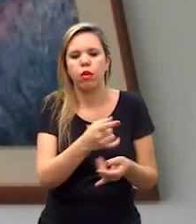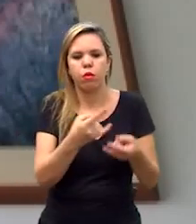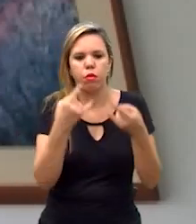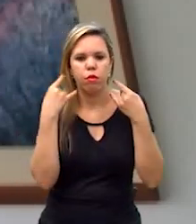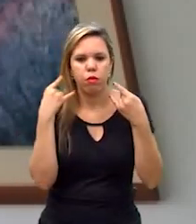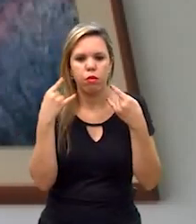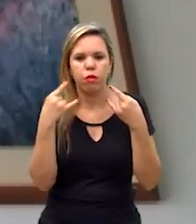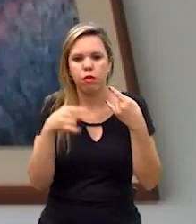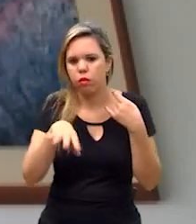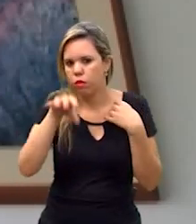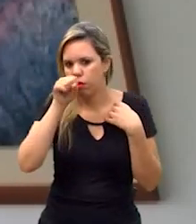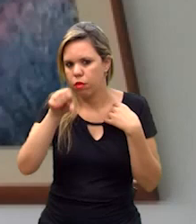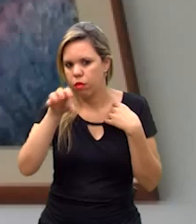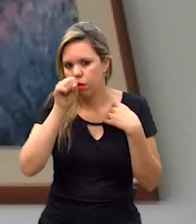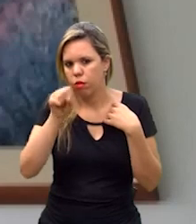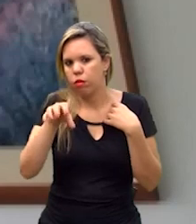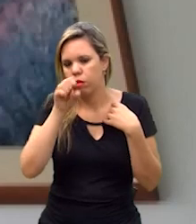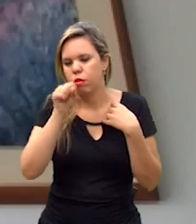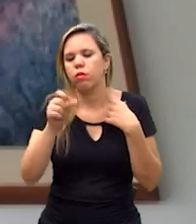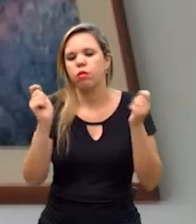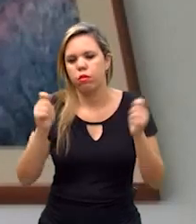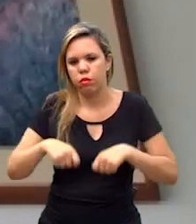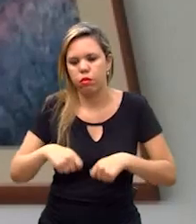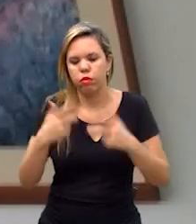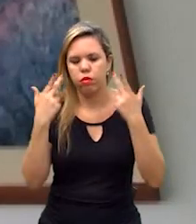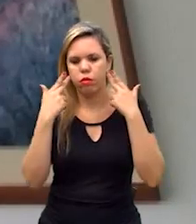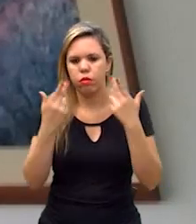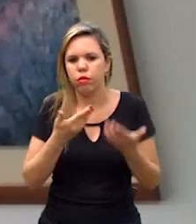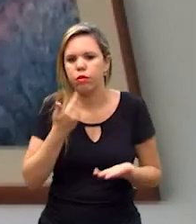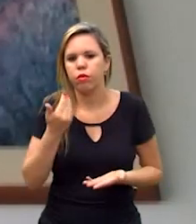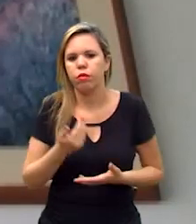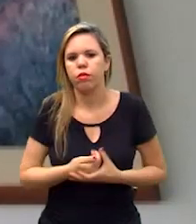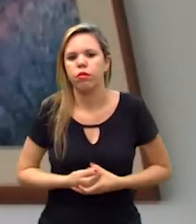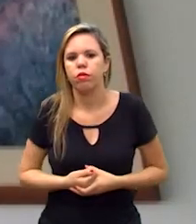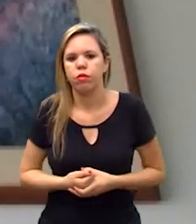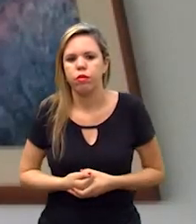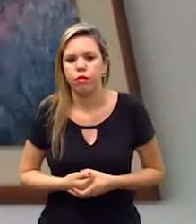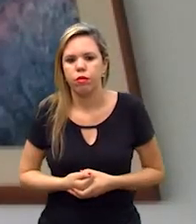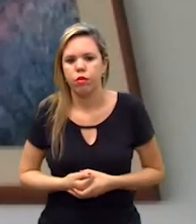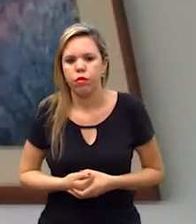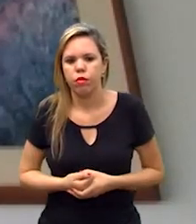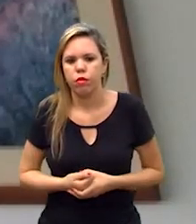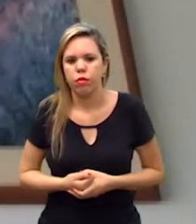aquelas outras máscaras respiradoras, que